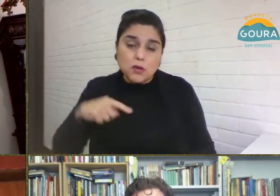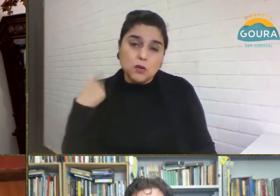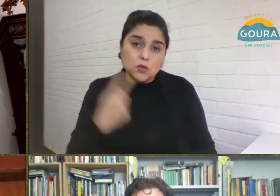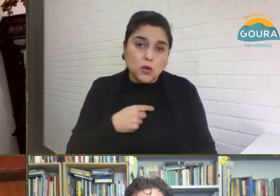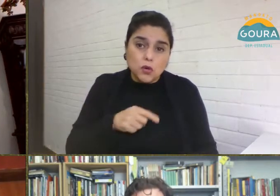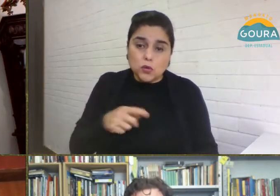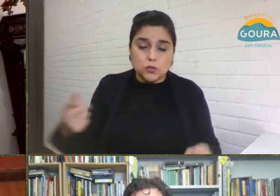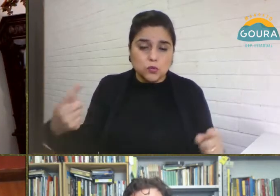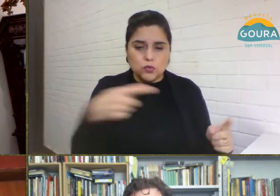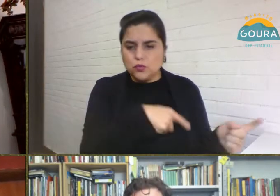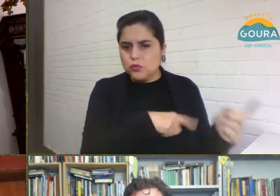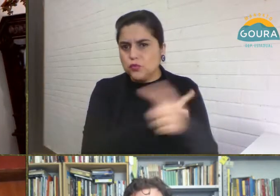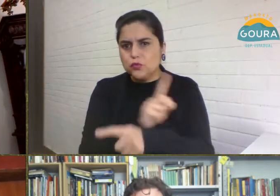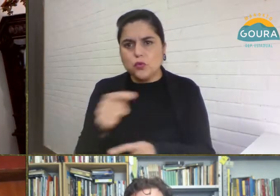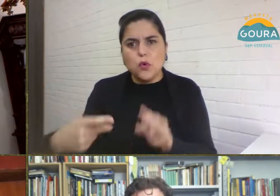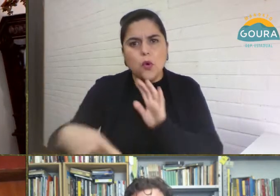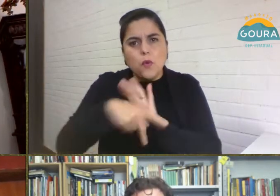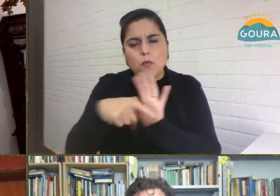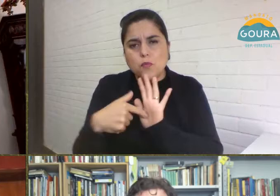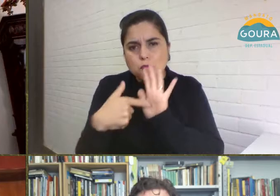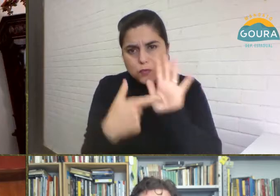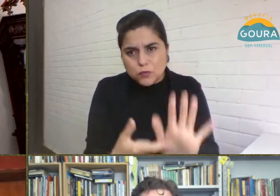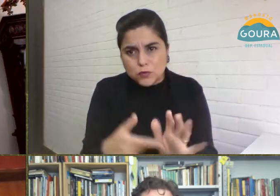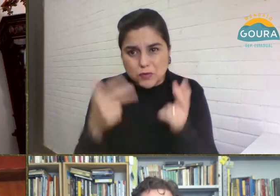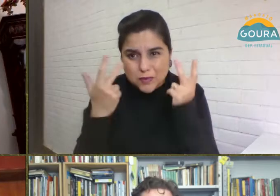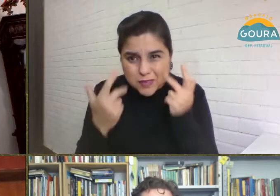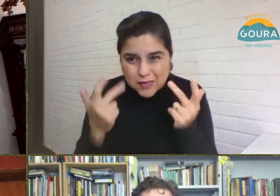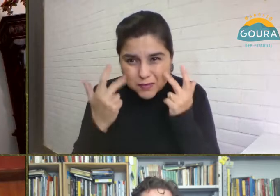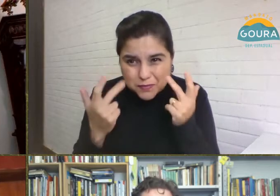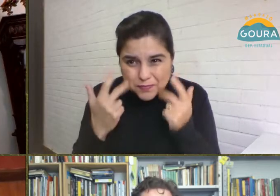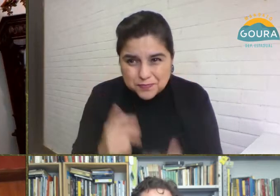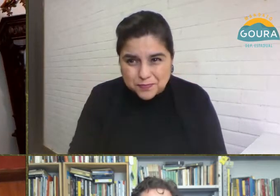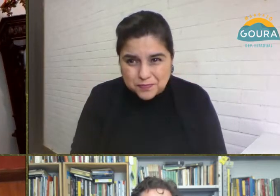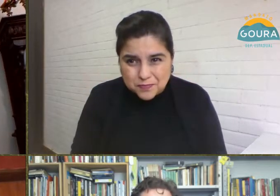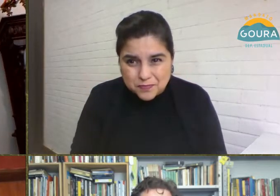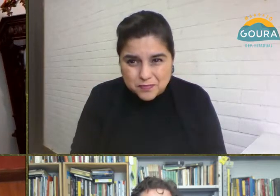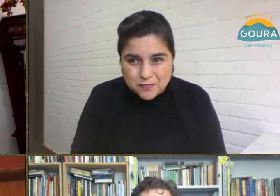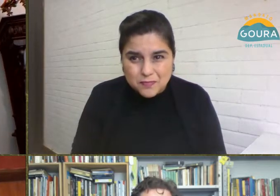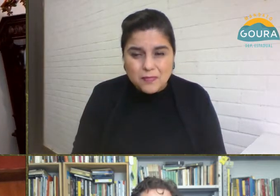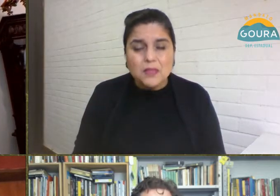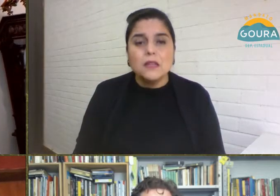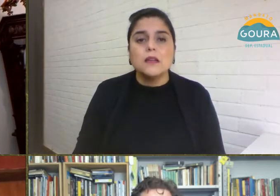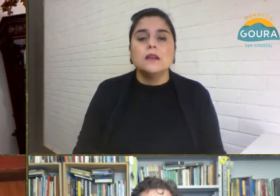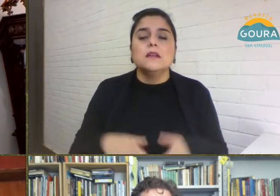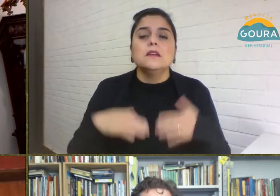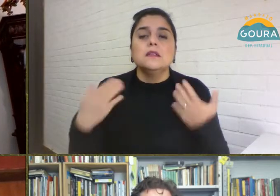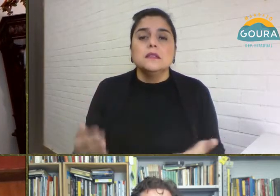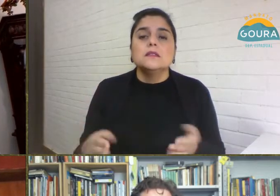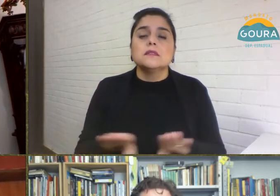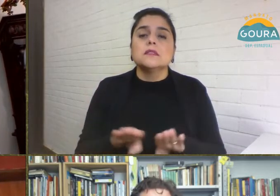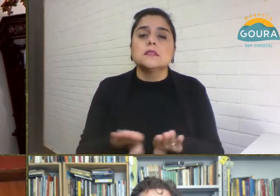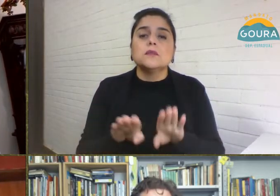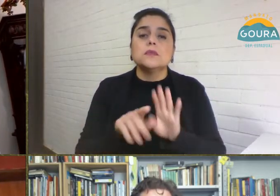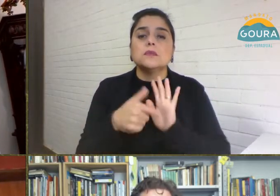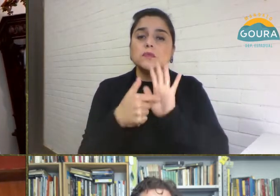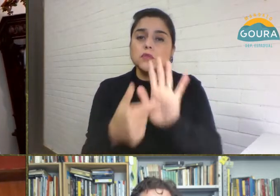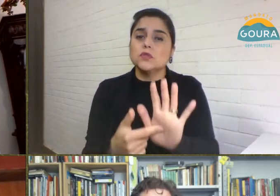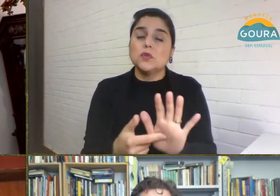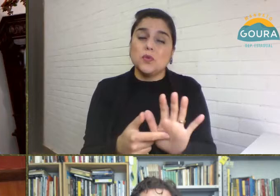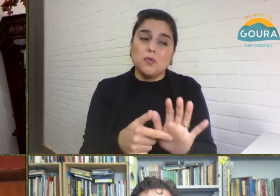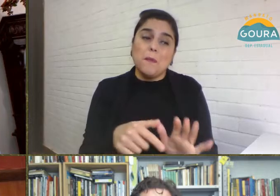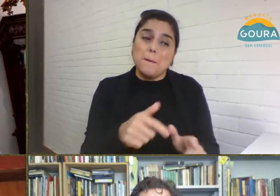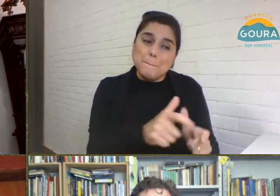Atingiu, naturalmente, as margens, as tais populações mais vulneráveis, mas